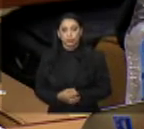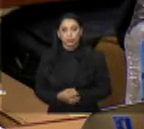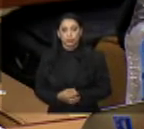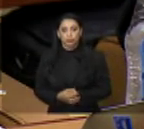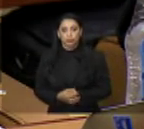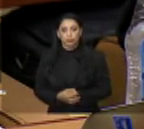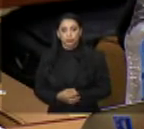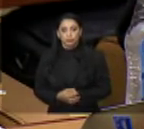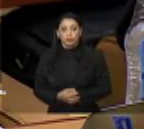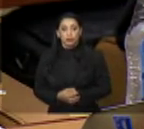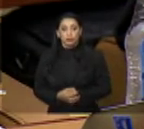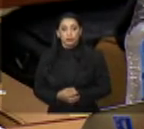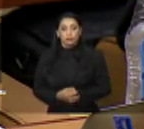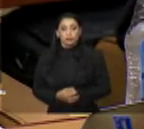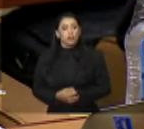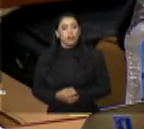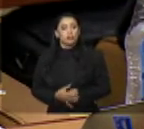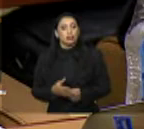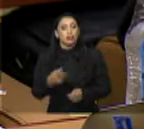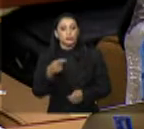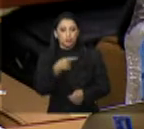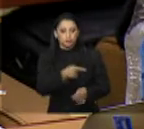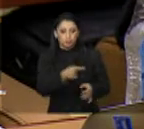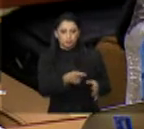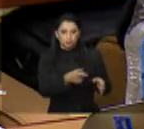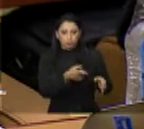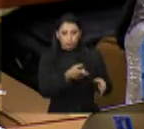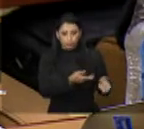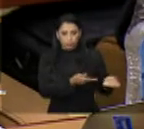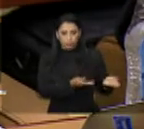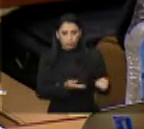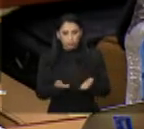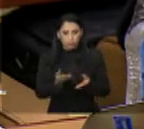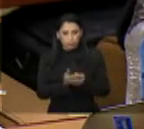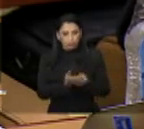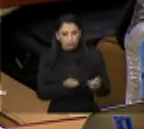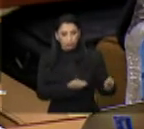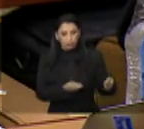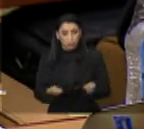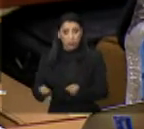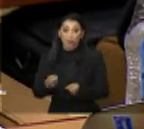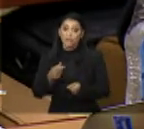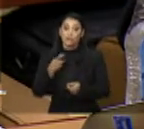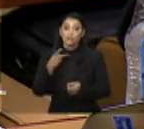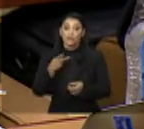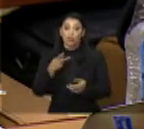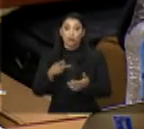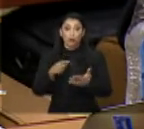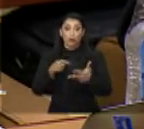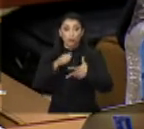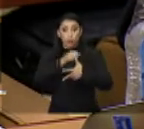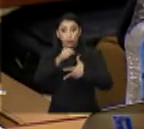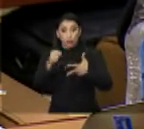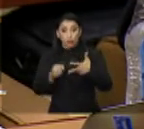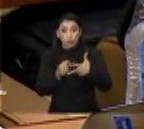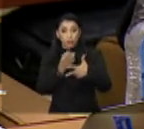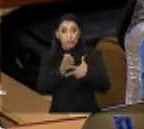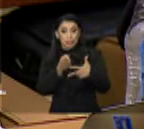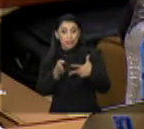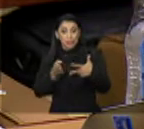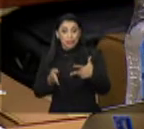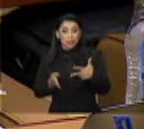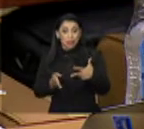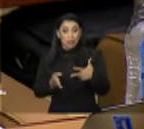sustentam em Essência que há uma afronta a separação dos poderes e que o judiciário não